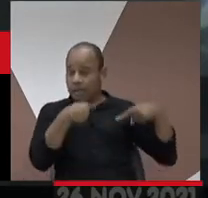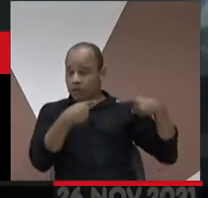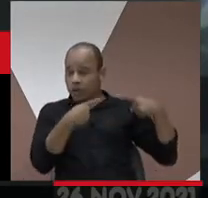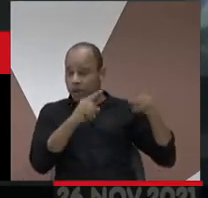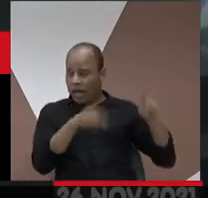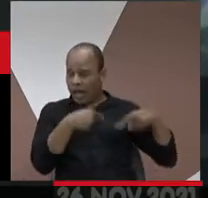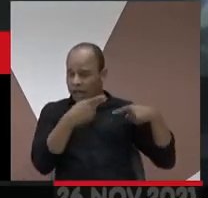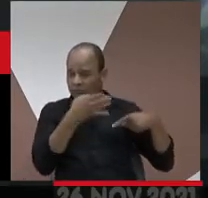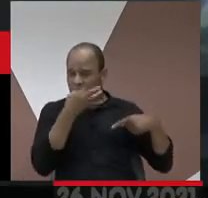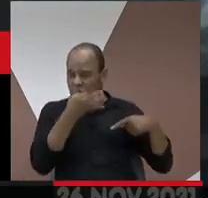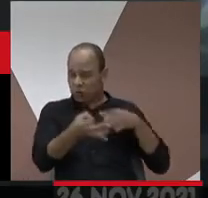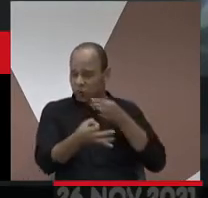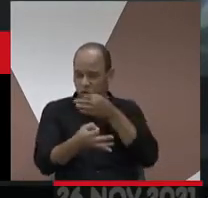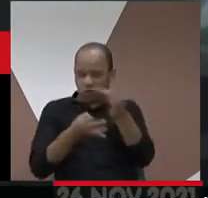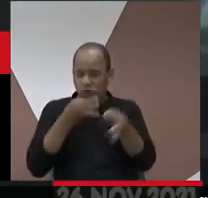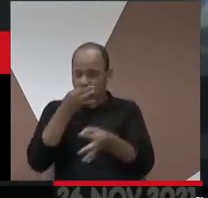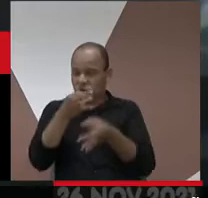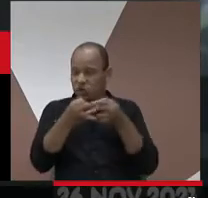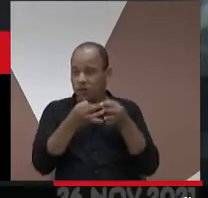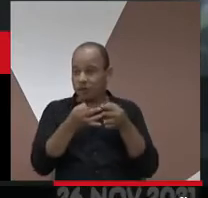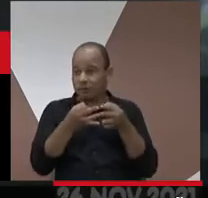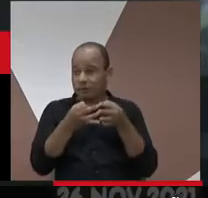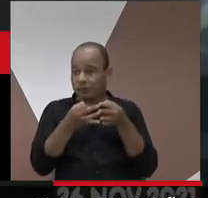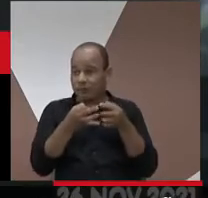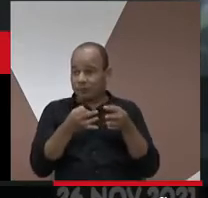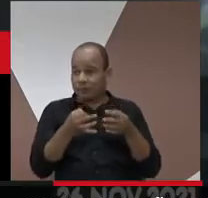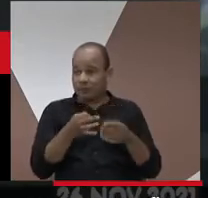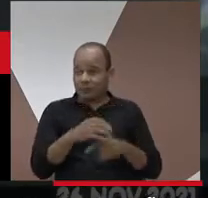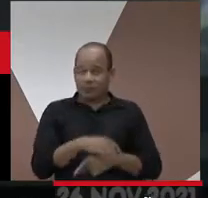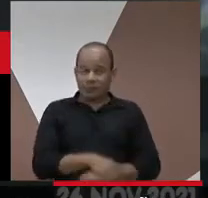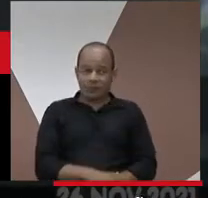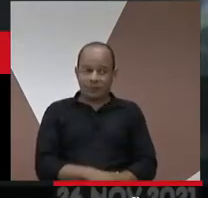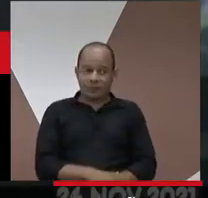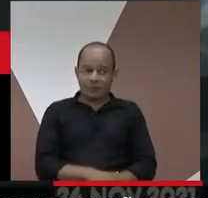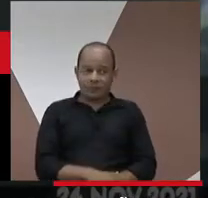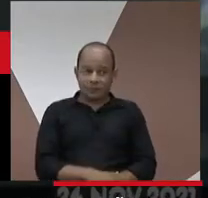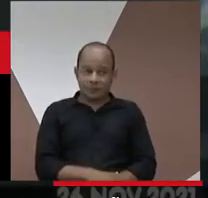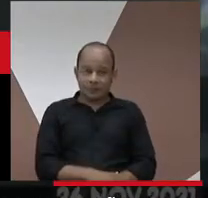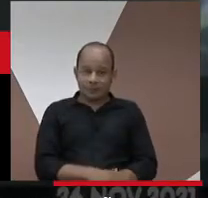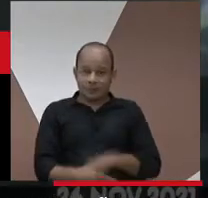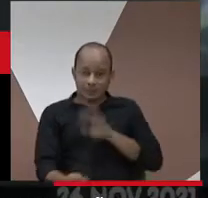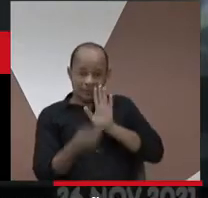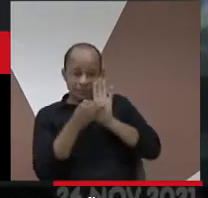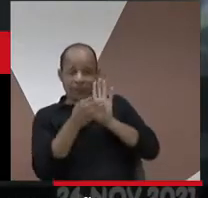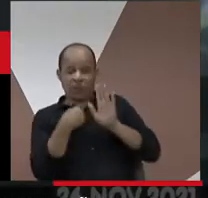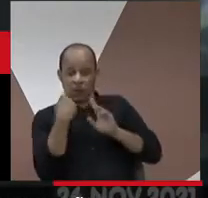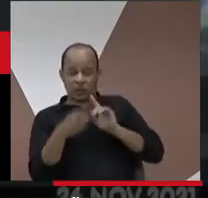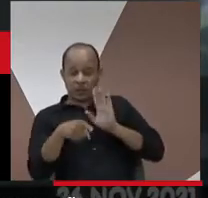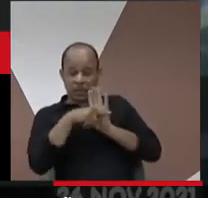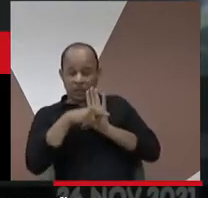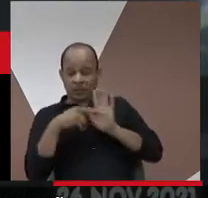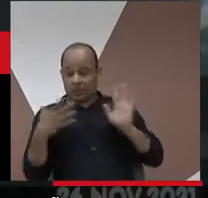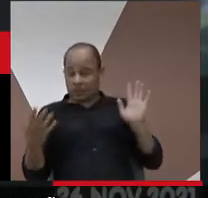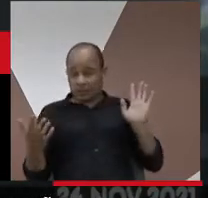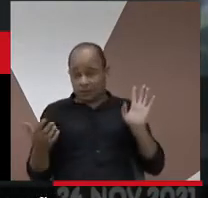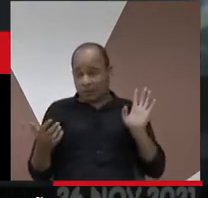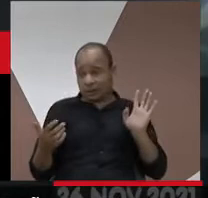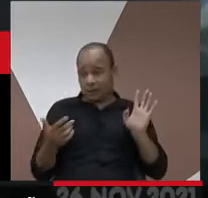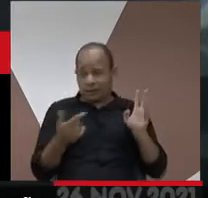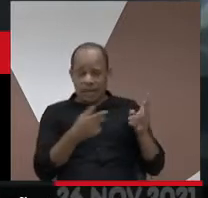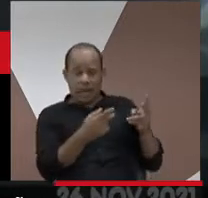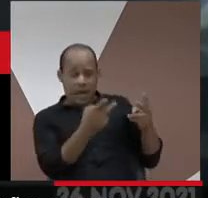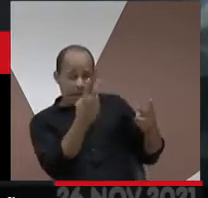em termos, não há uma crise. Por exemplo, nós, depurado a análise do nosso,